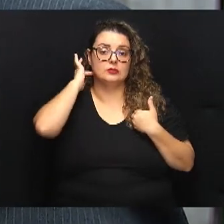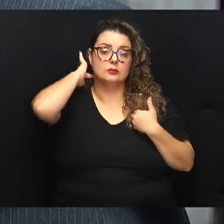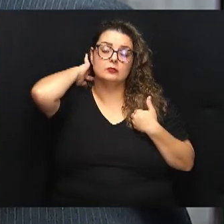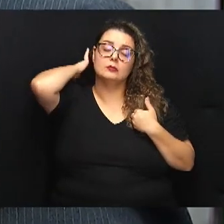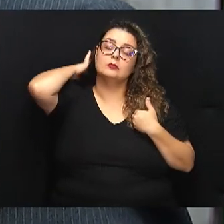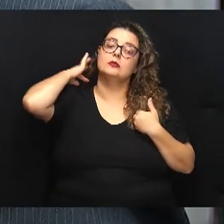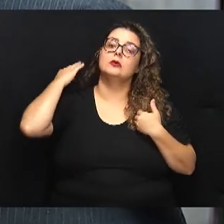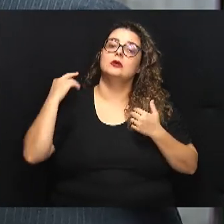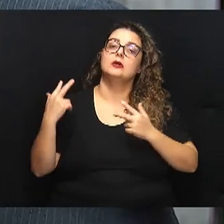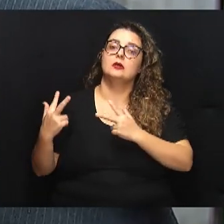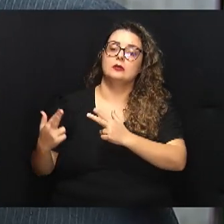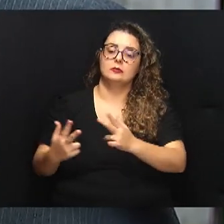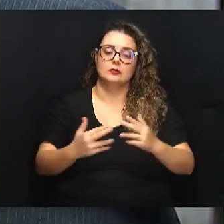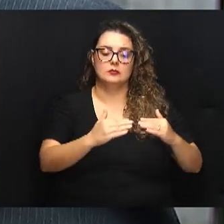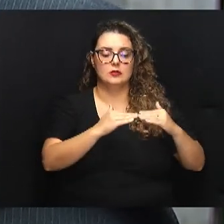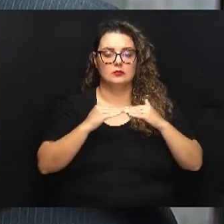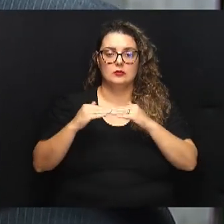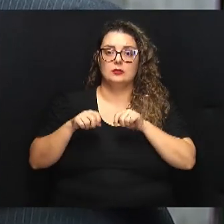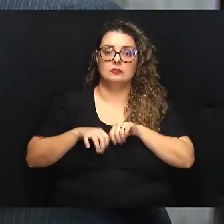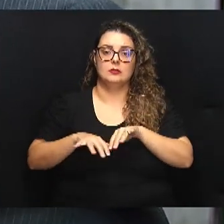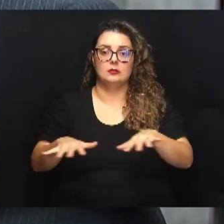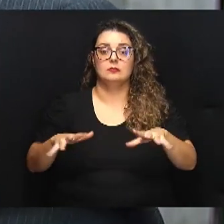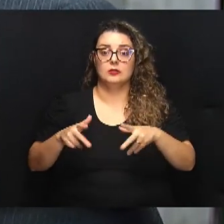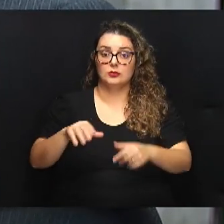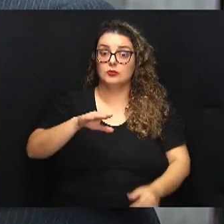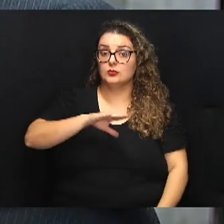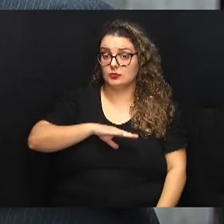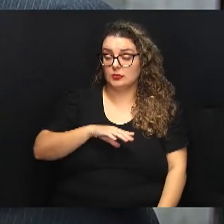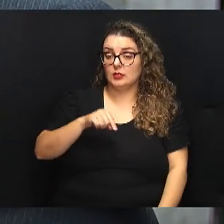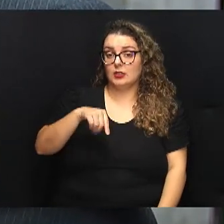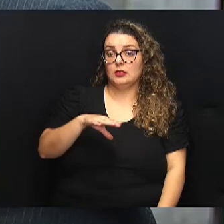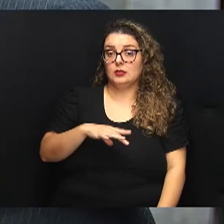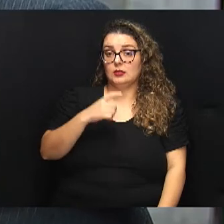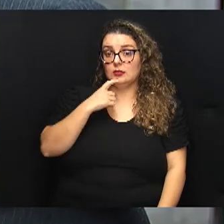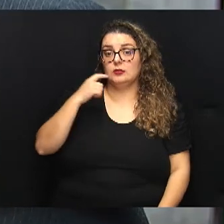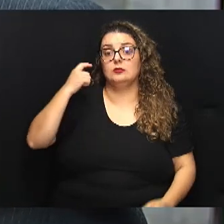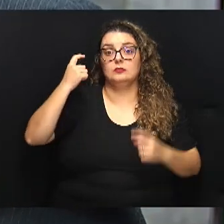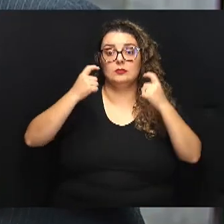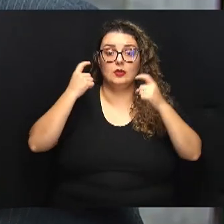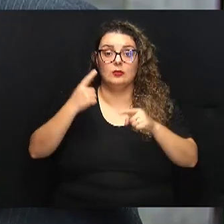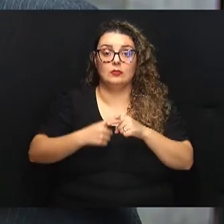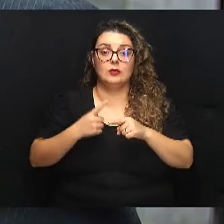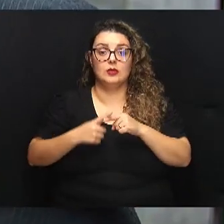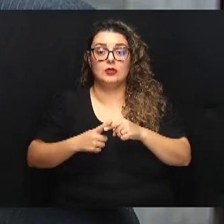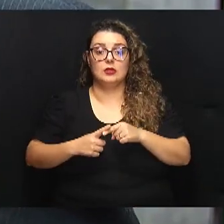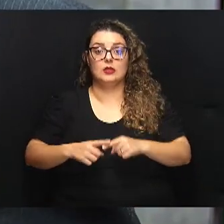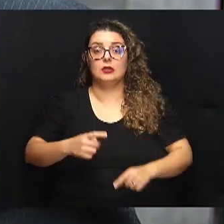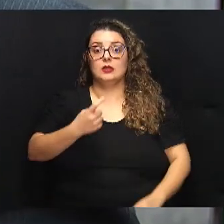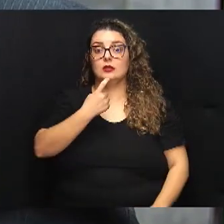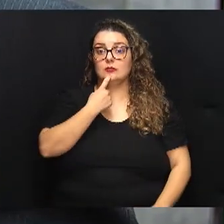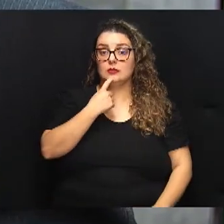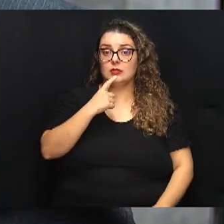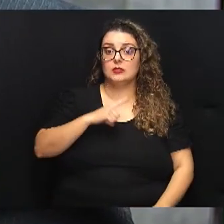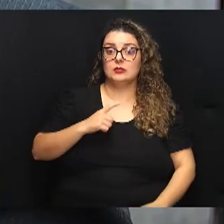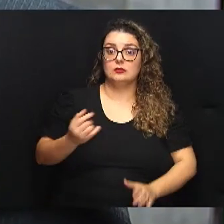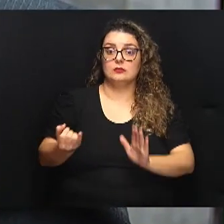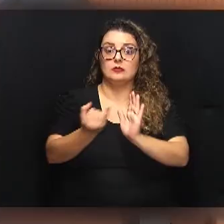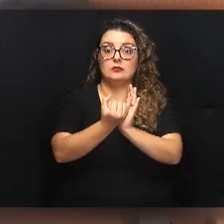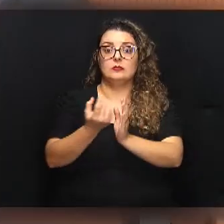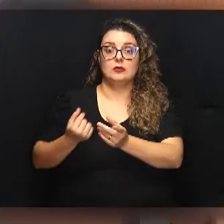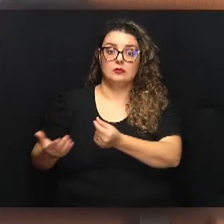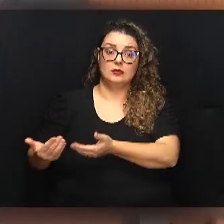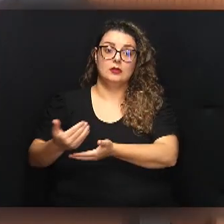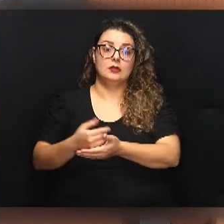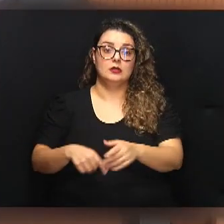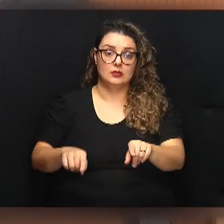equalizar, a distribuição para todos os municípios. Campinas tem que se preocupar porque Campinas gera muito imposto, mas vai arrecadar também muito imposto.